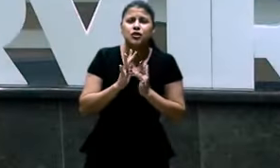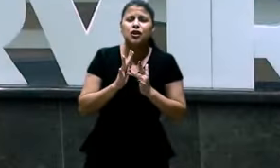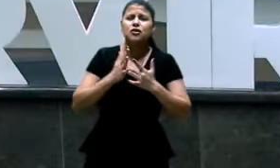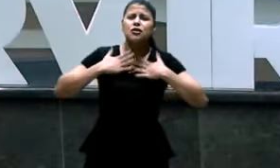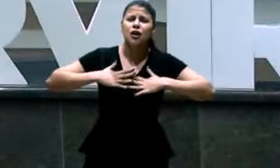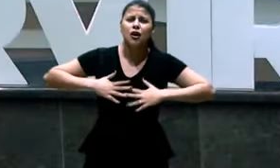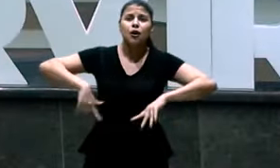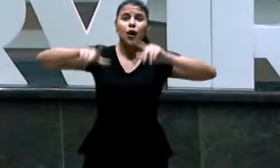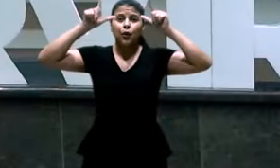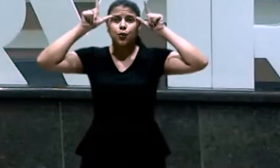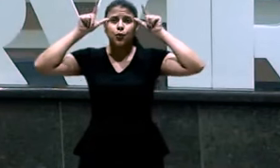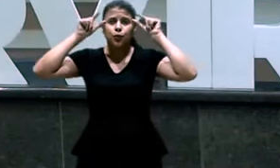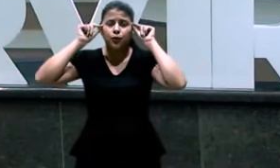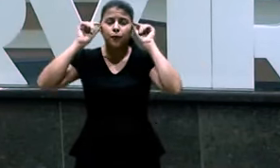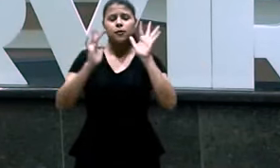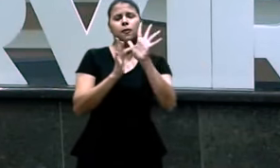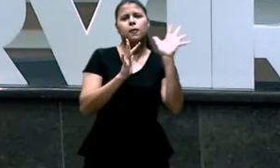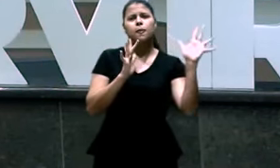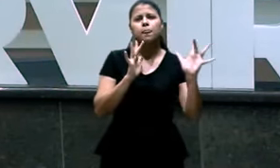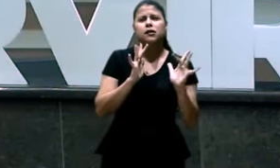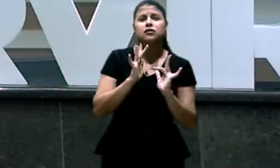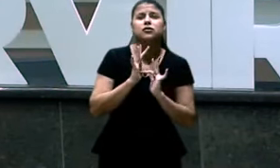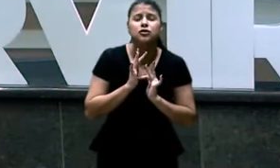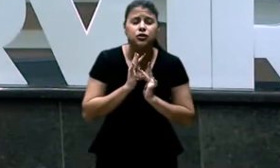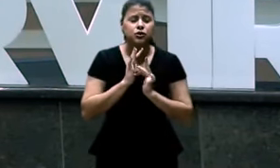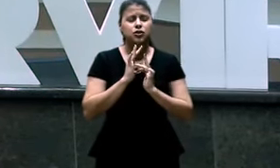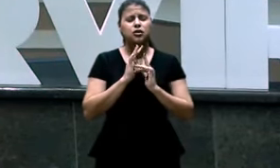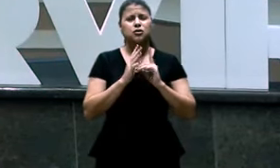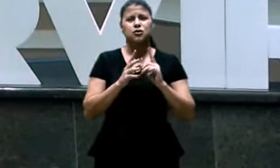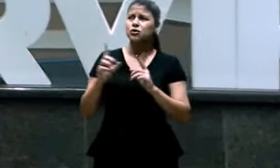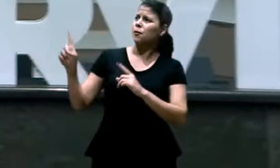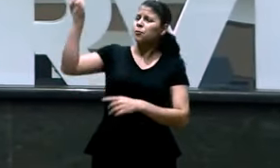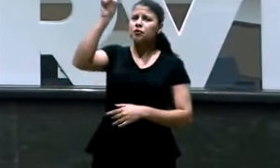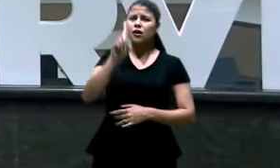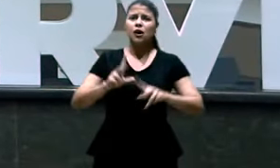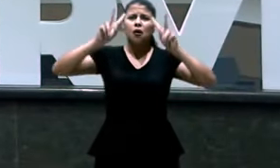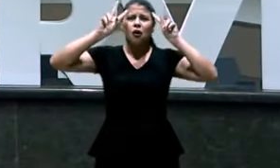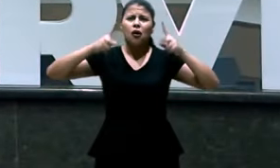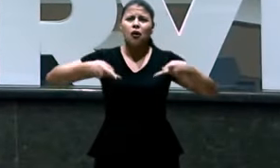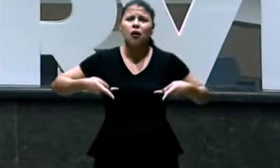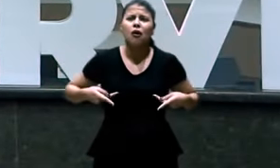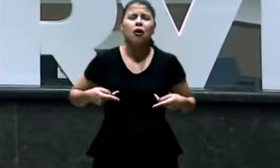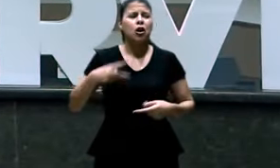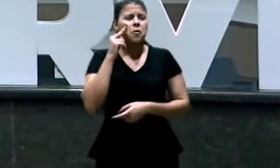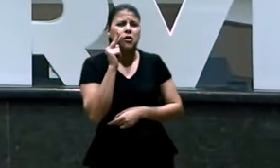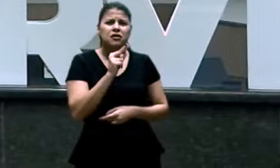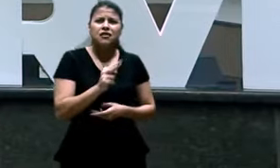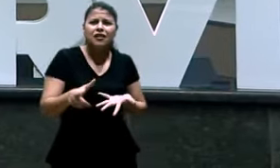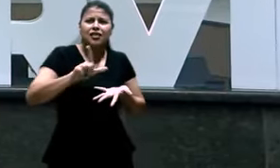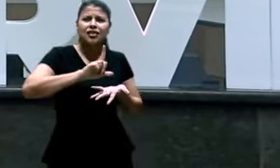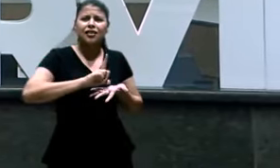Como homem, ele chorou por um amigo em Betânia, mas como Deus, sai para fora Lázaro, eu sou a ressurreição. Ah,